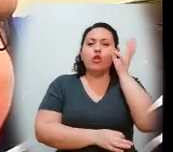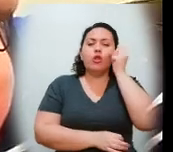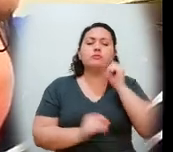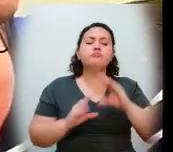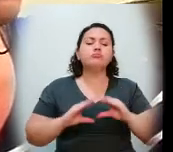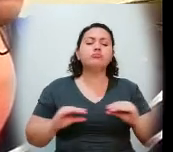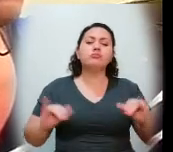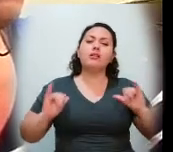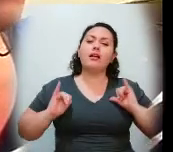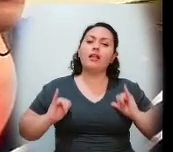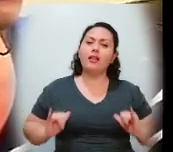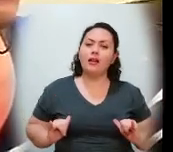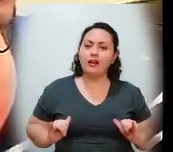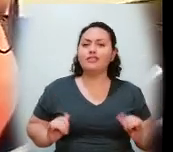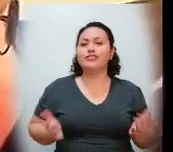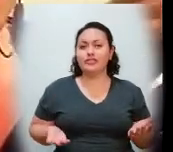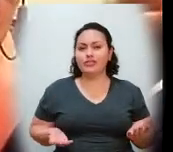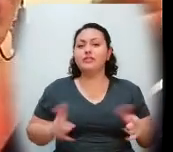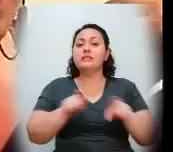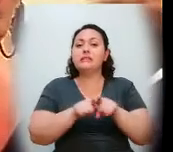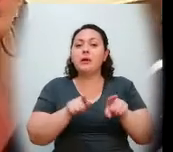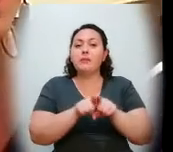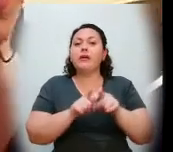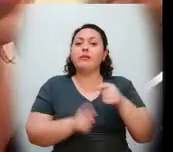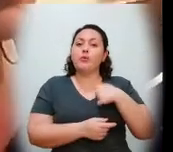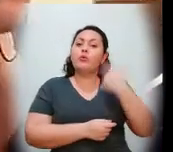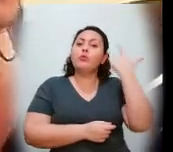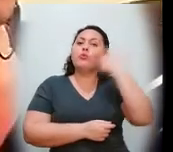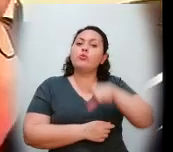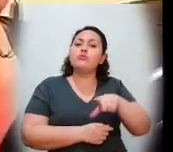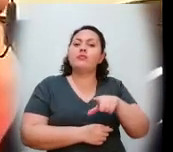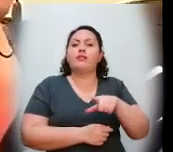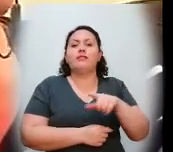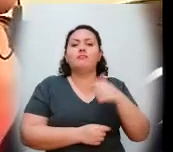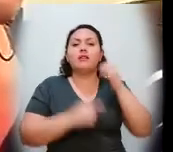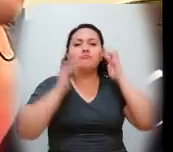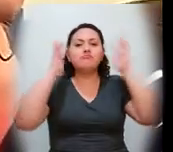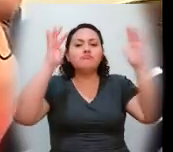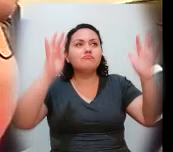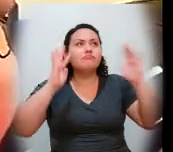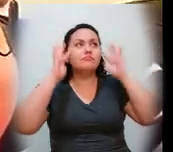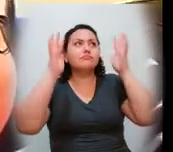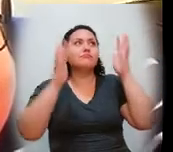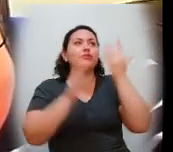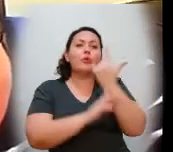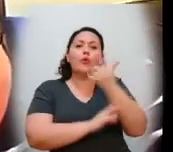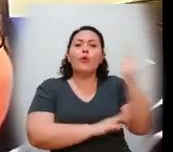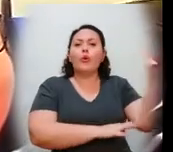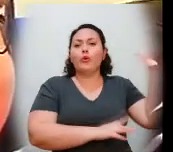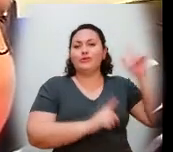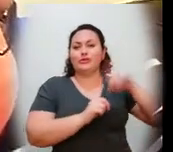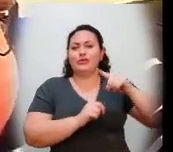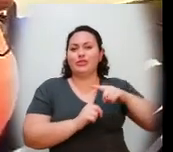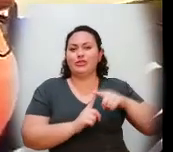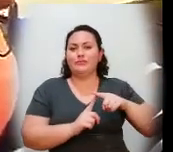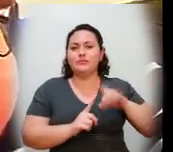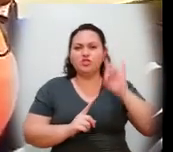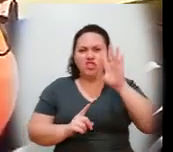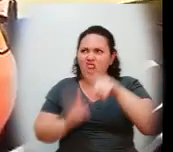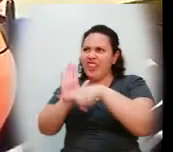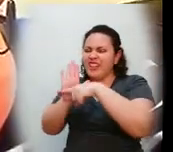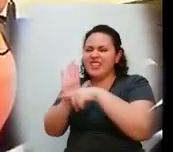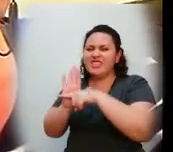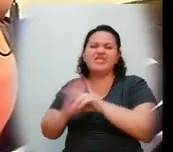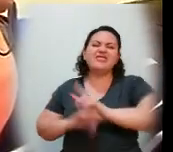de poder buscar outros pensamentos que não sejam necessariamente aqueles que nos preocupam. não